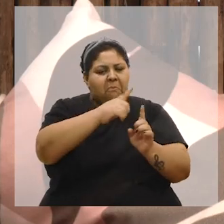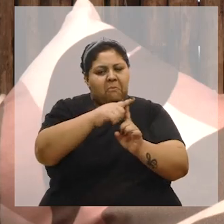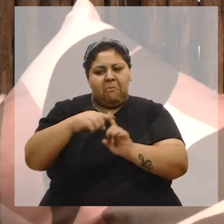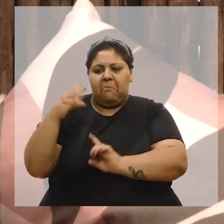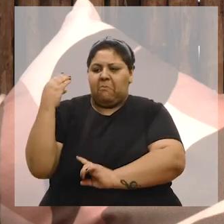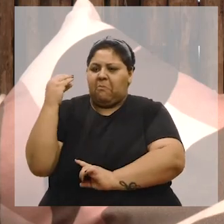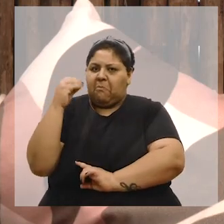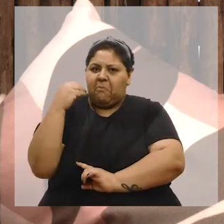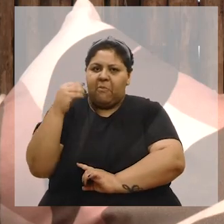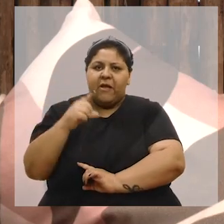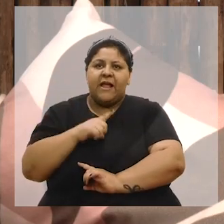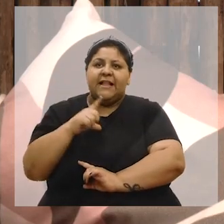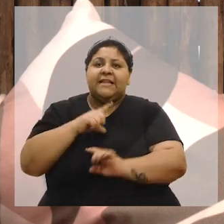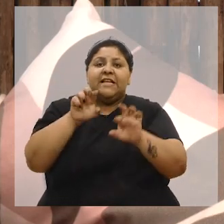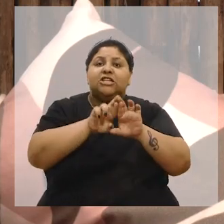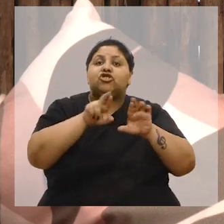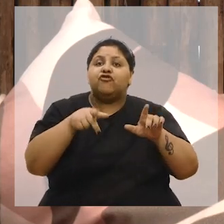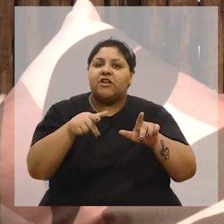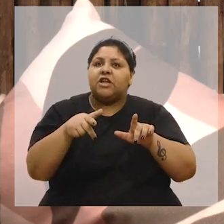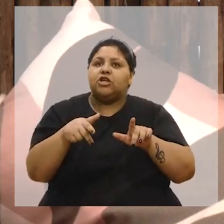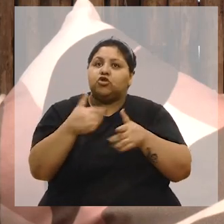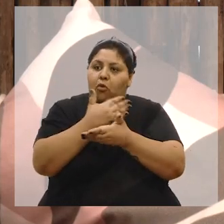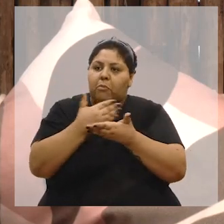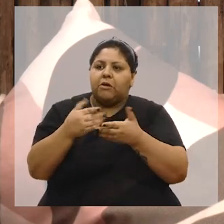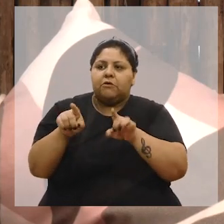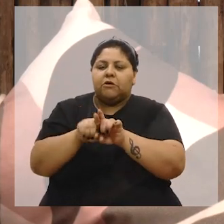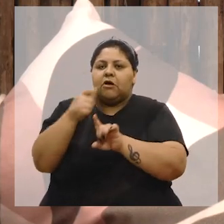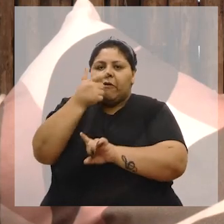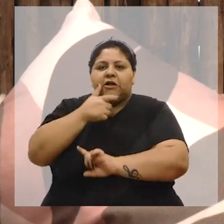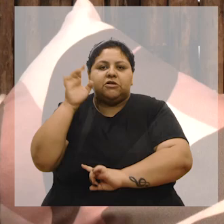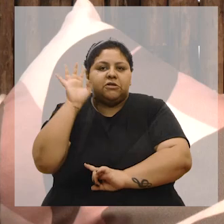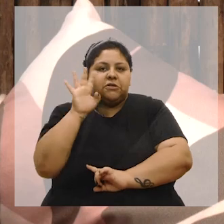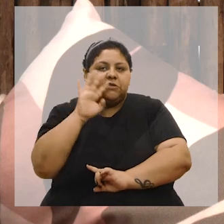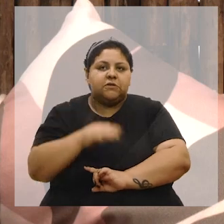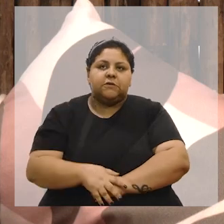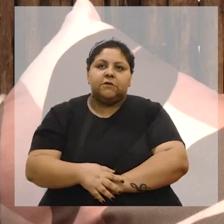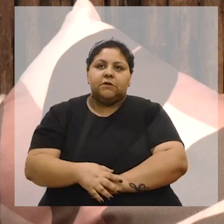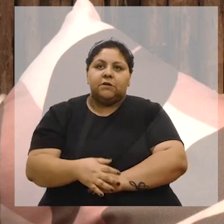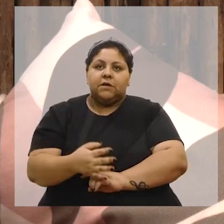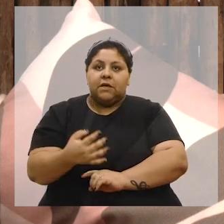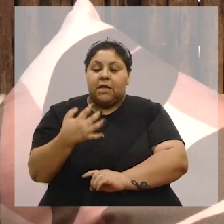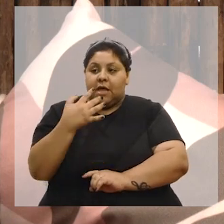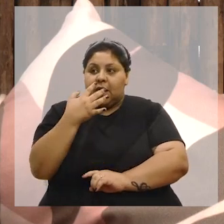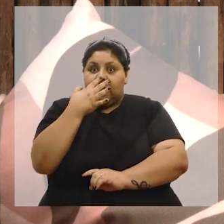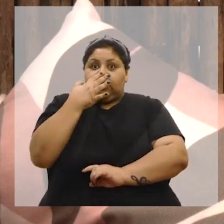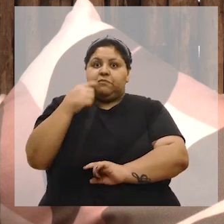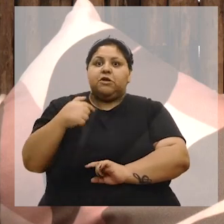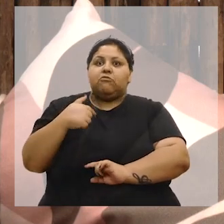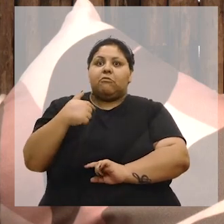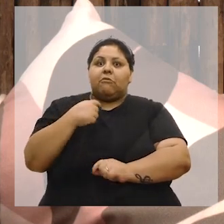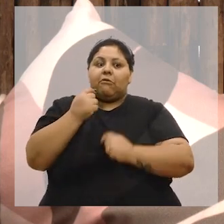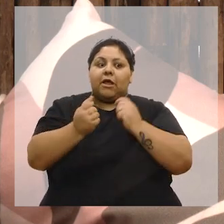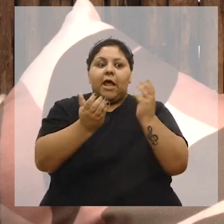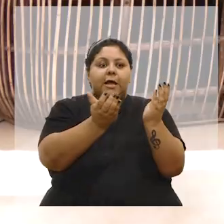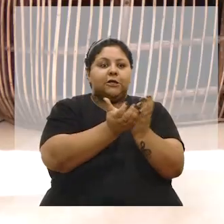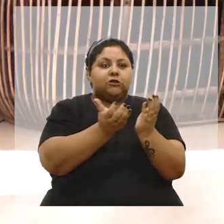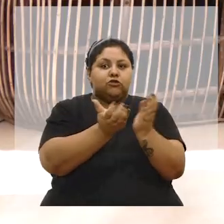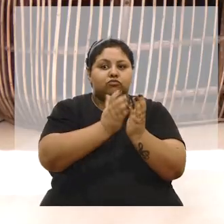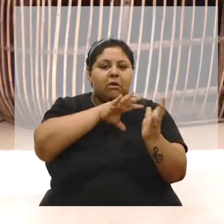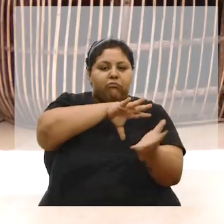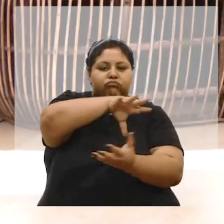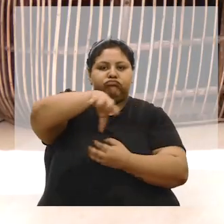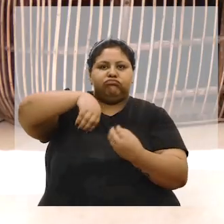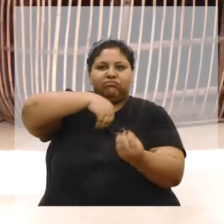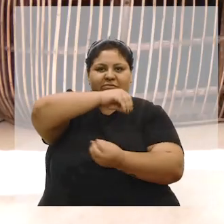experiência, tem coisas muito diferentes chegando. E eu acho muito legal e admiro quem estuda essa